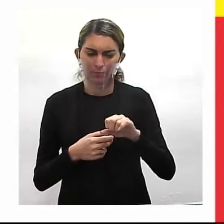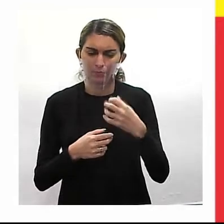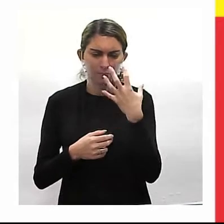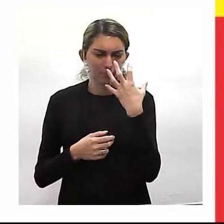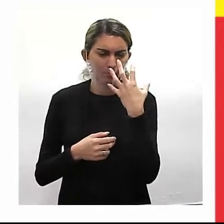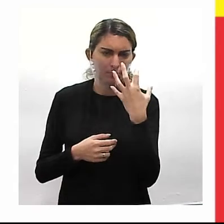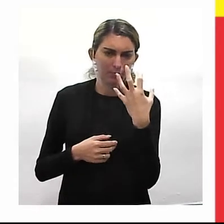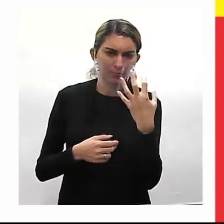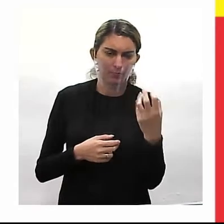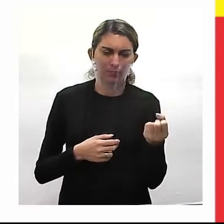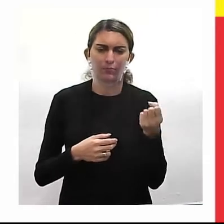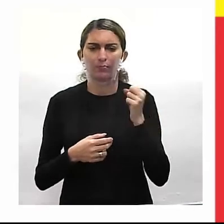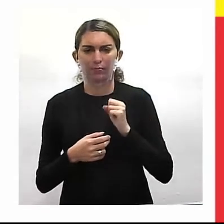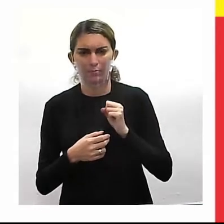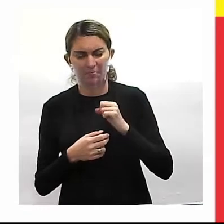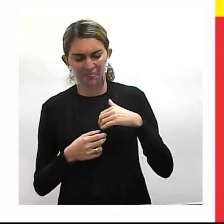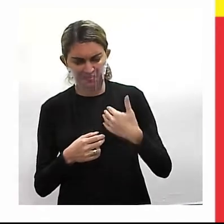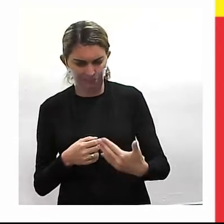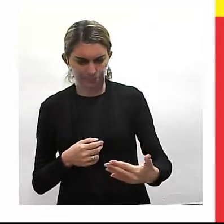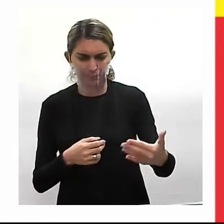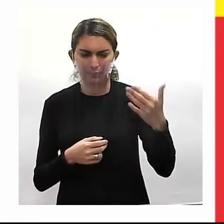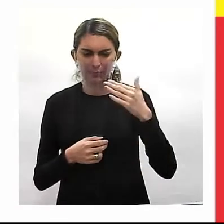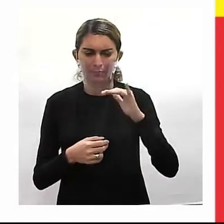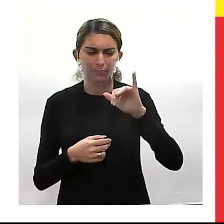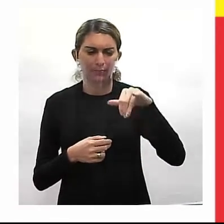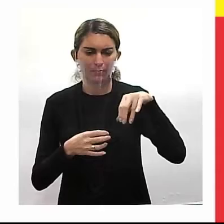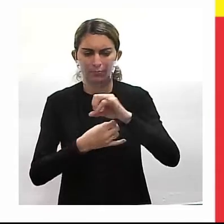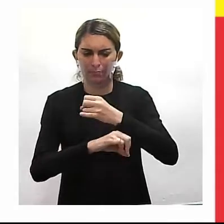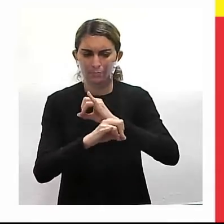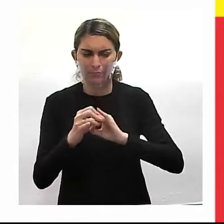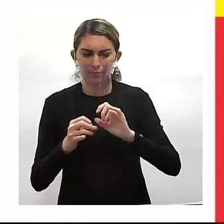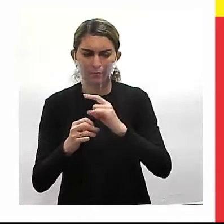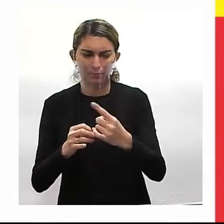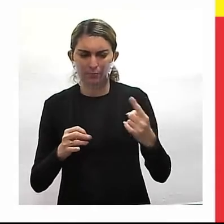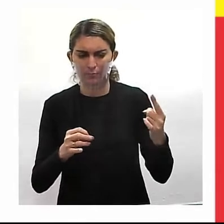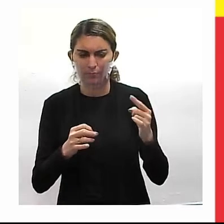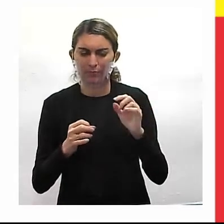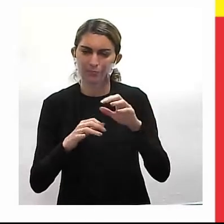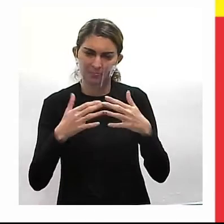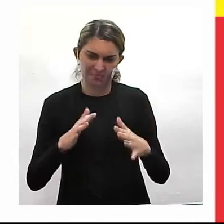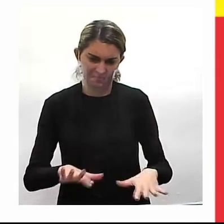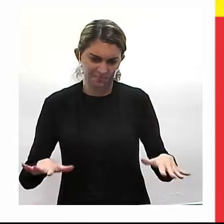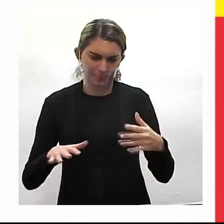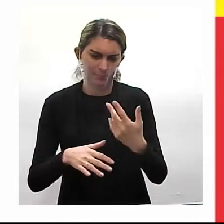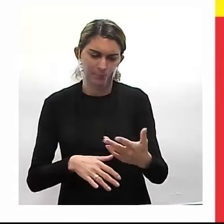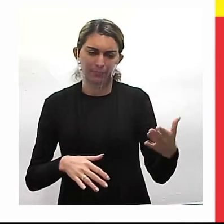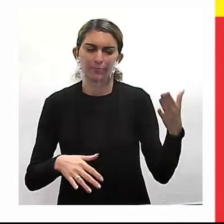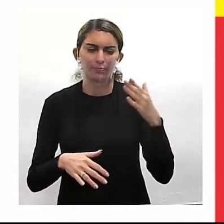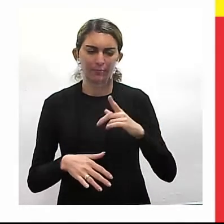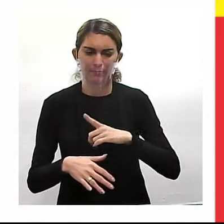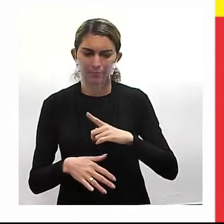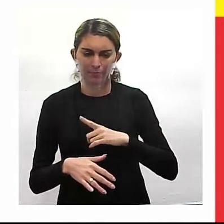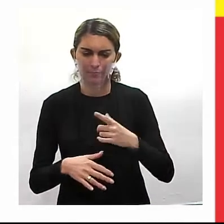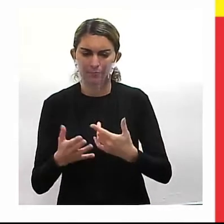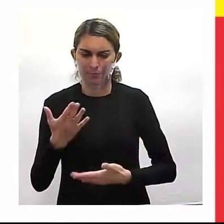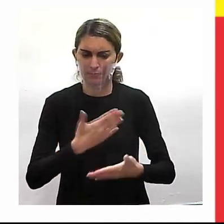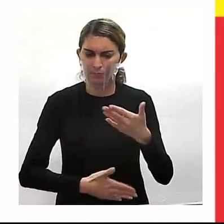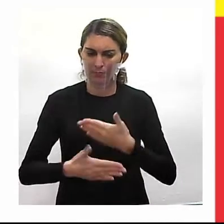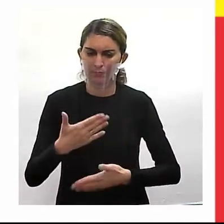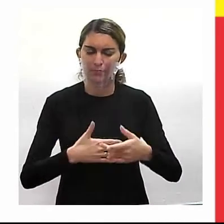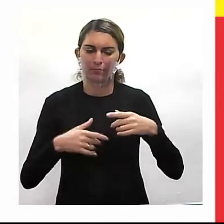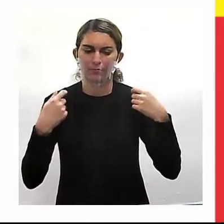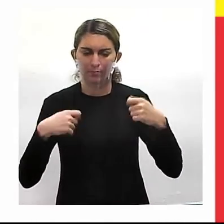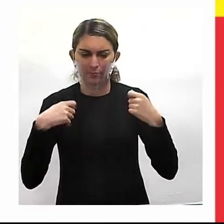atraídos, respectivamente, pelos íons de carga oposta. Assim, para que haja essa interação,